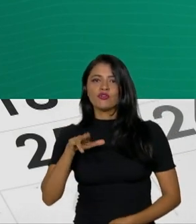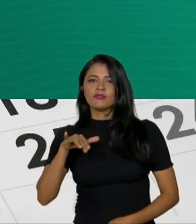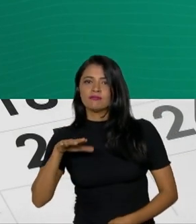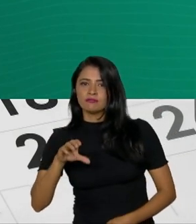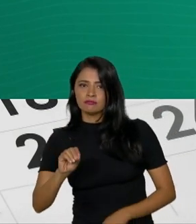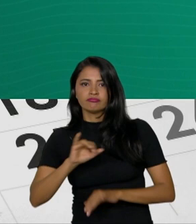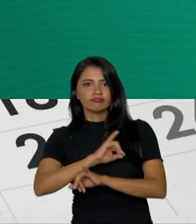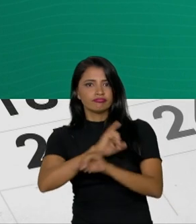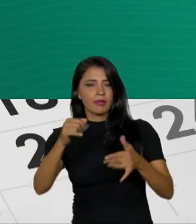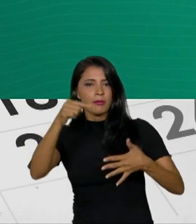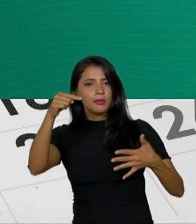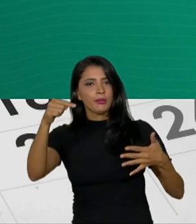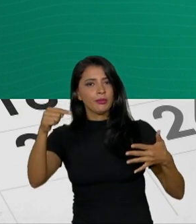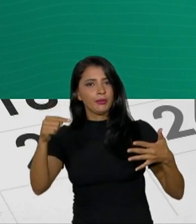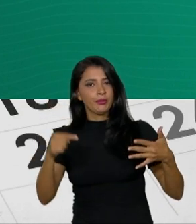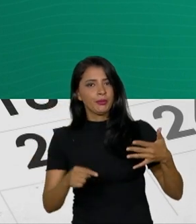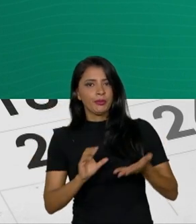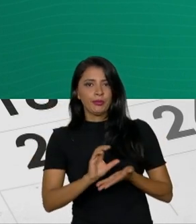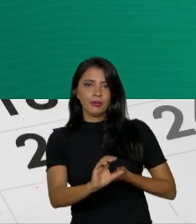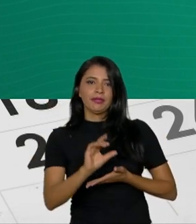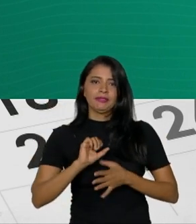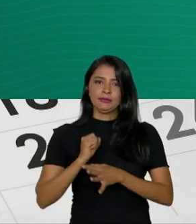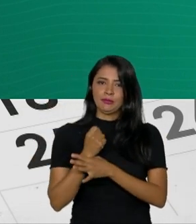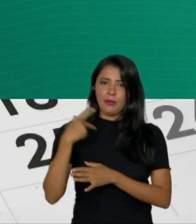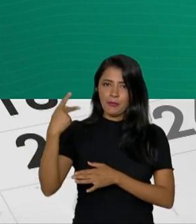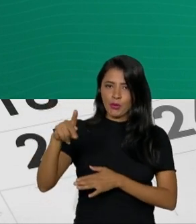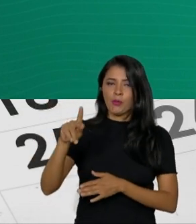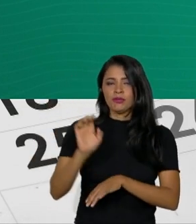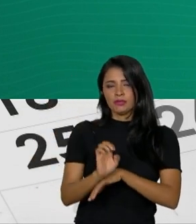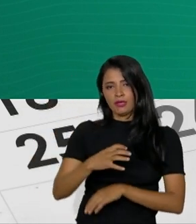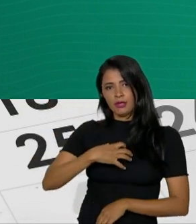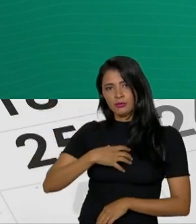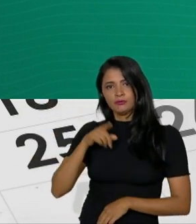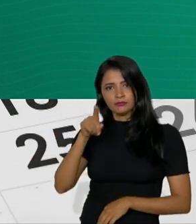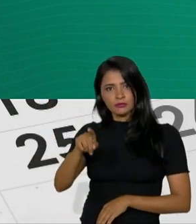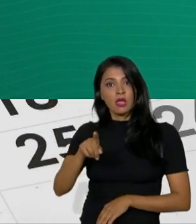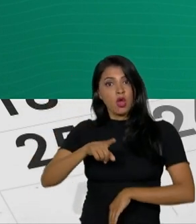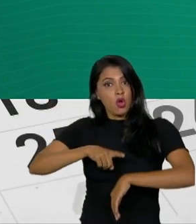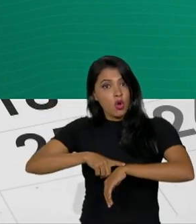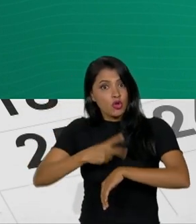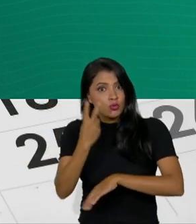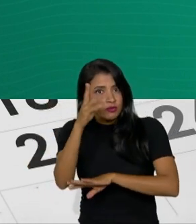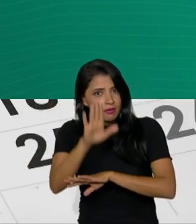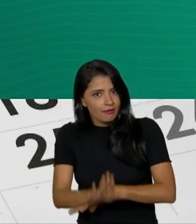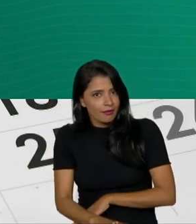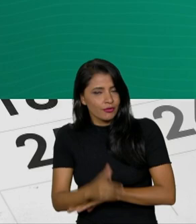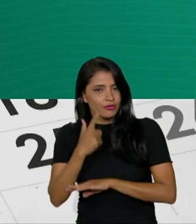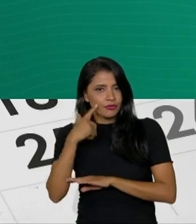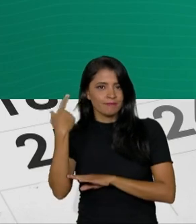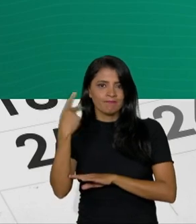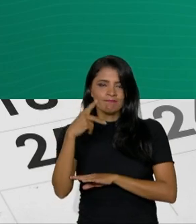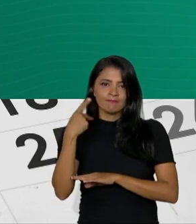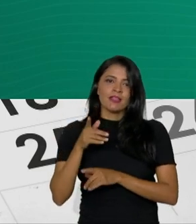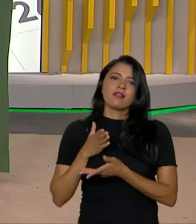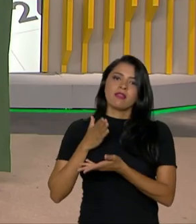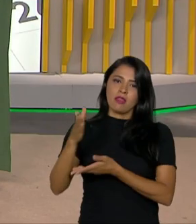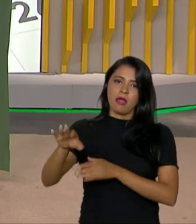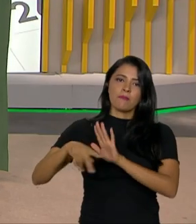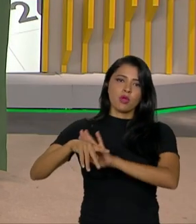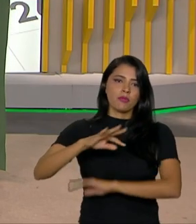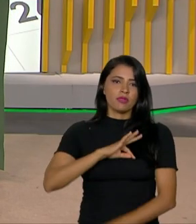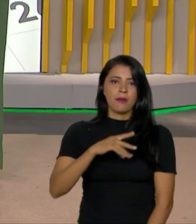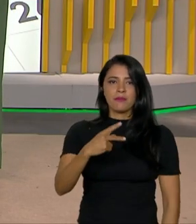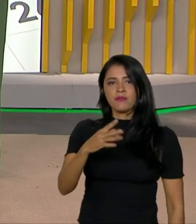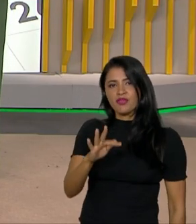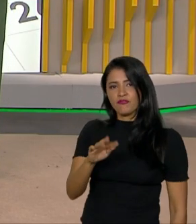uma série de ações e investimentos na segurança do estado da Bahia. Vai ser às 14h na Superintendência da Polícia